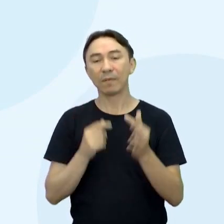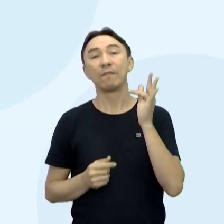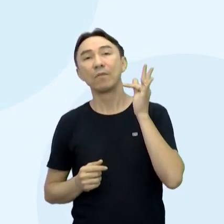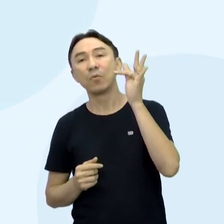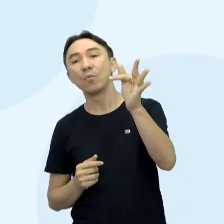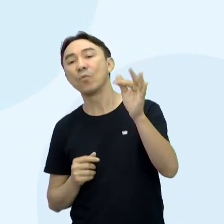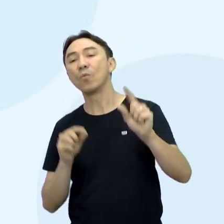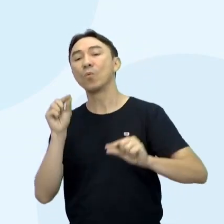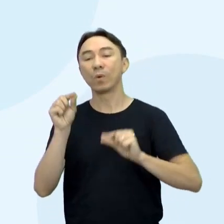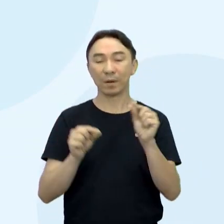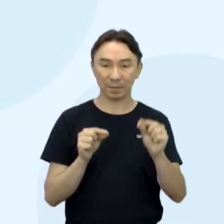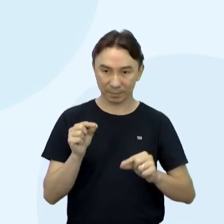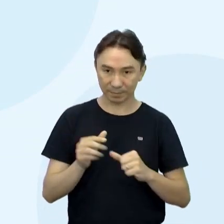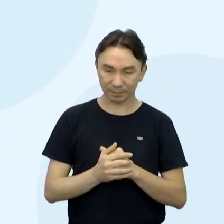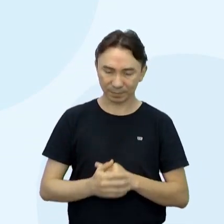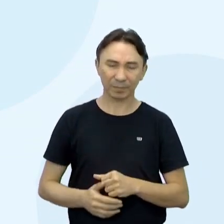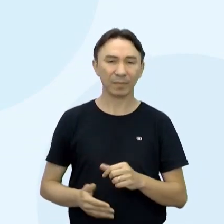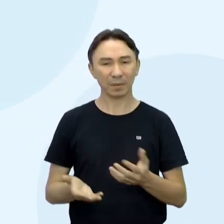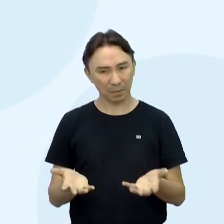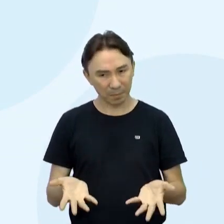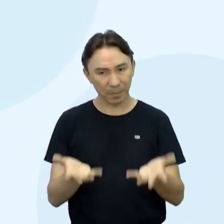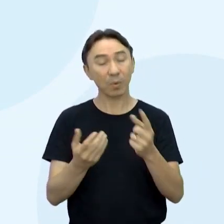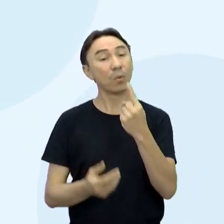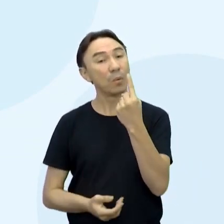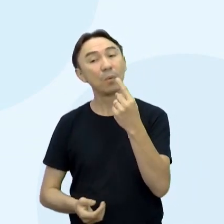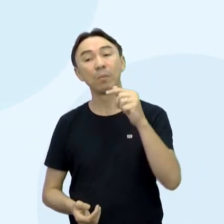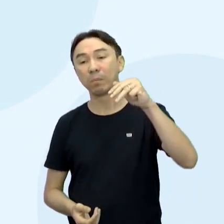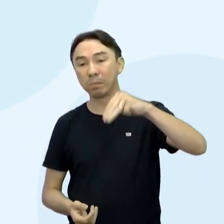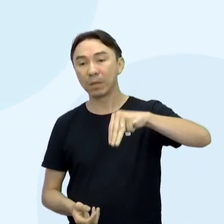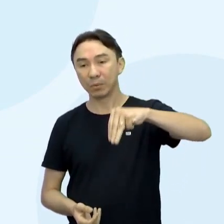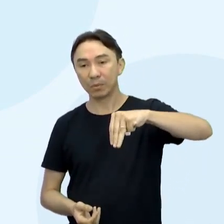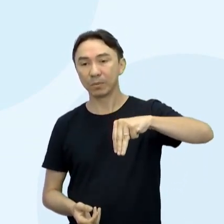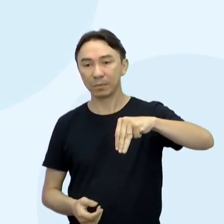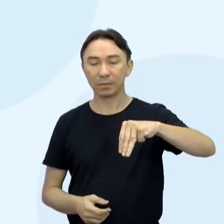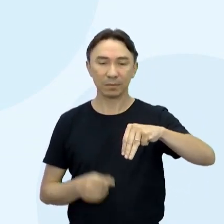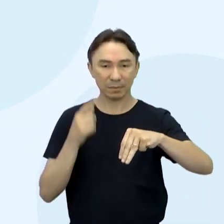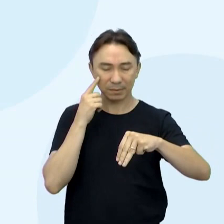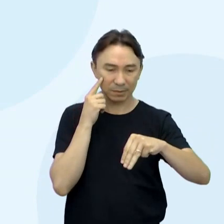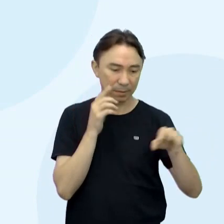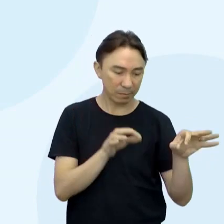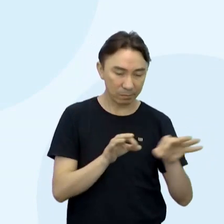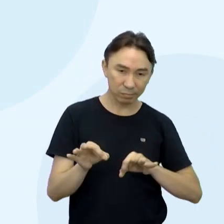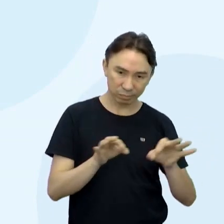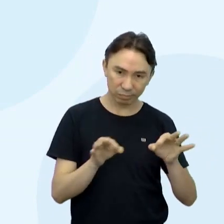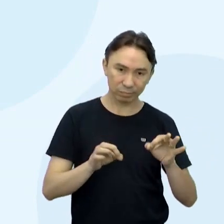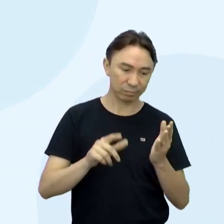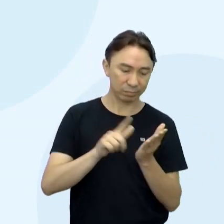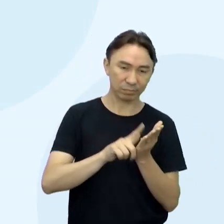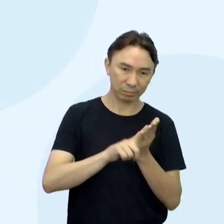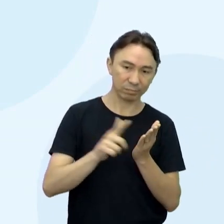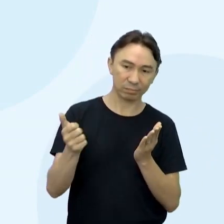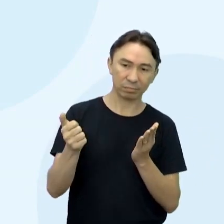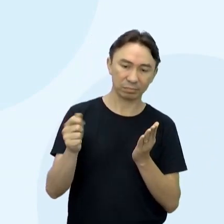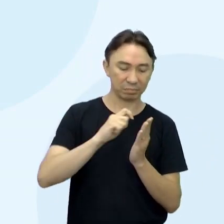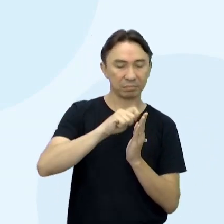aí. Então, vou dar 1 minuto para que vocês organizem esse